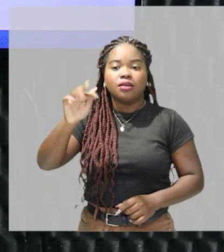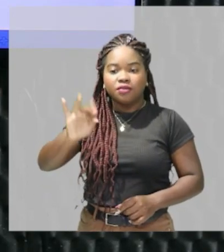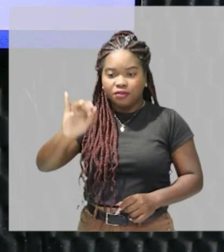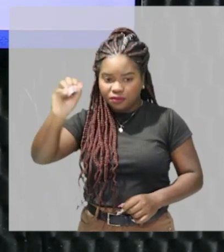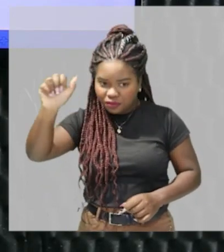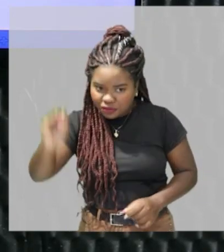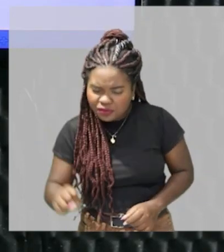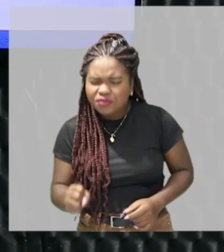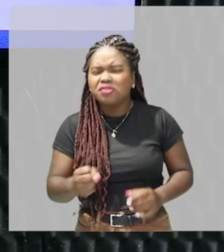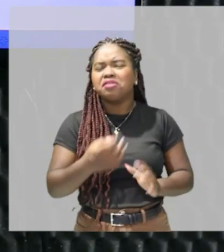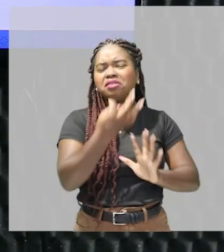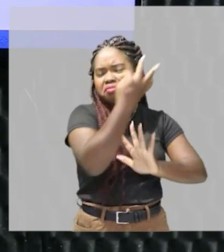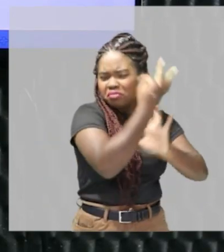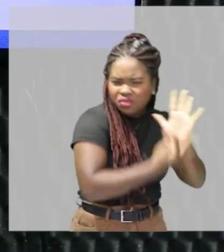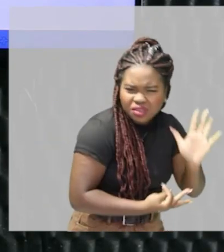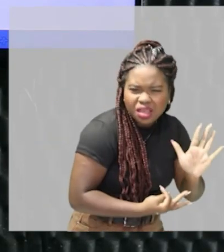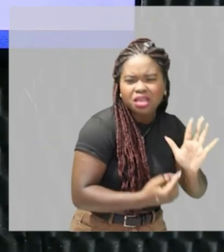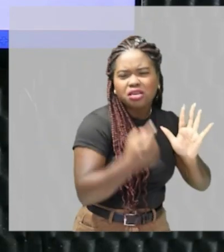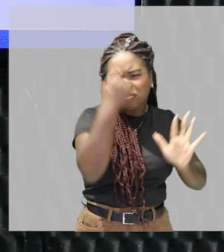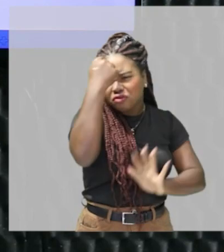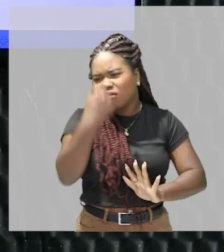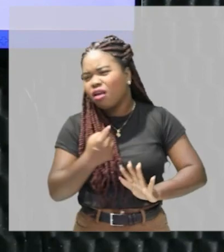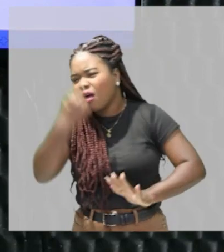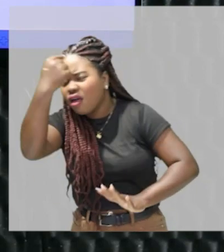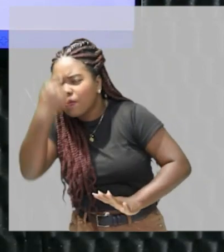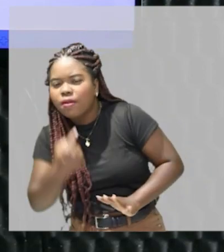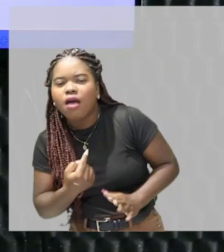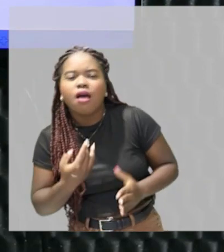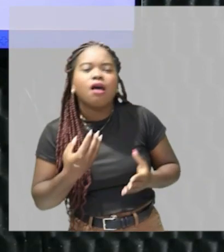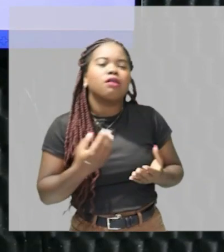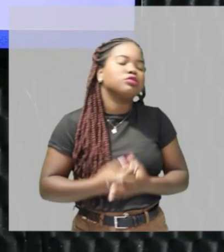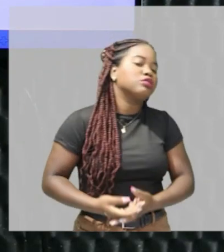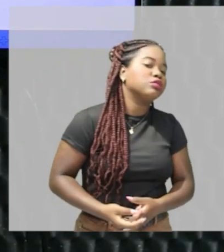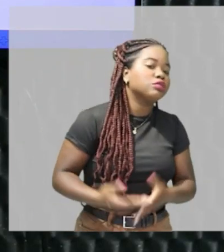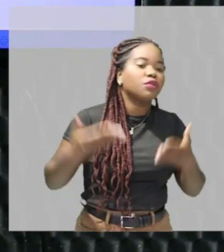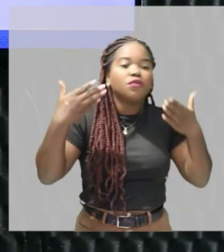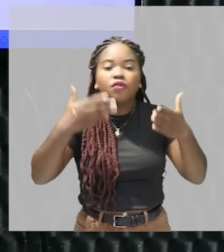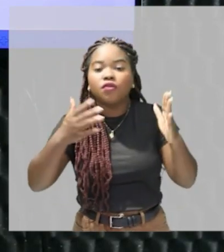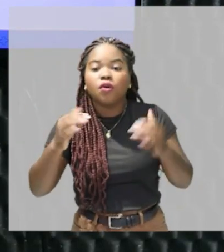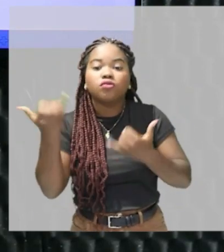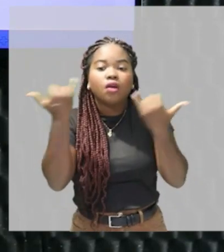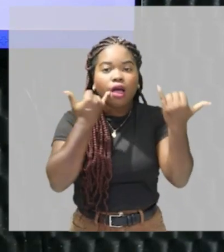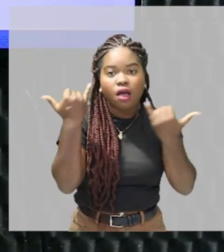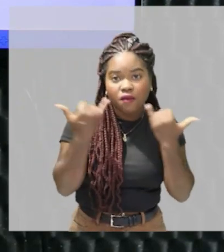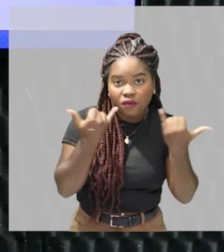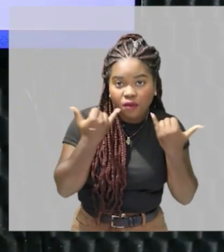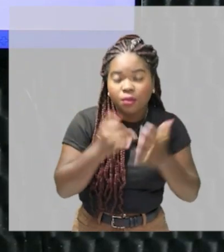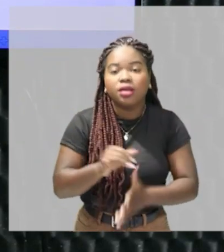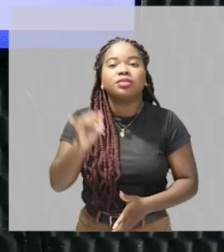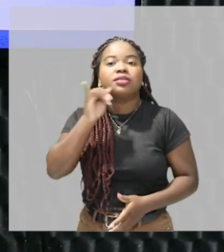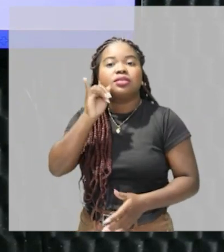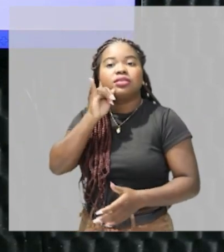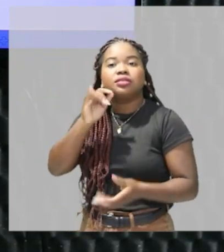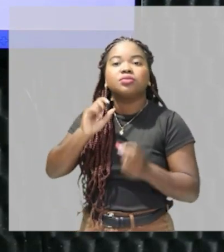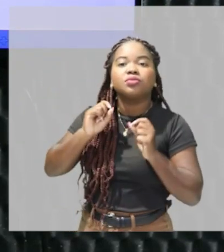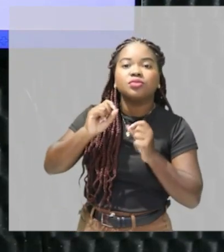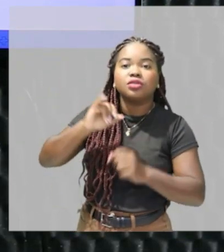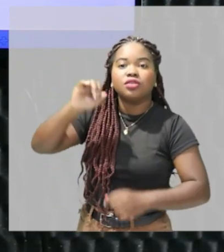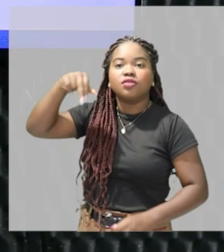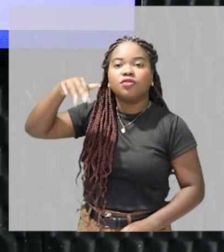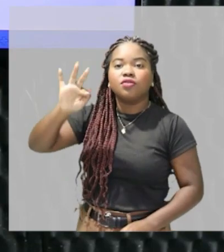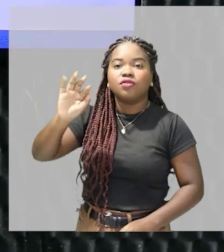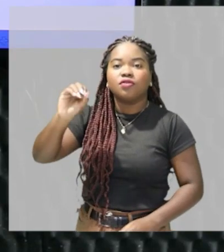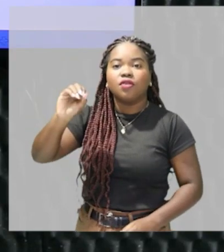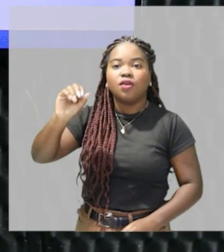brochuras, posters, imagens que falam sobre informação. como, por exemplo, os infográficos ou